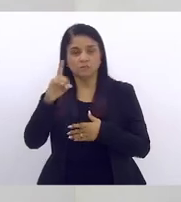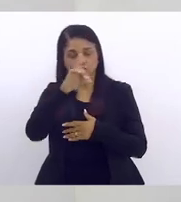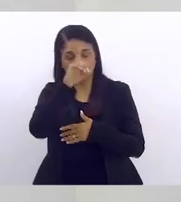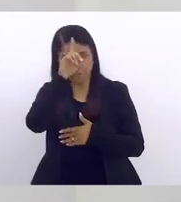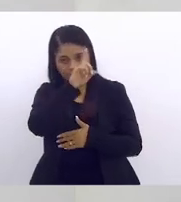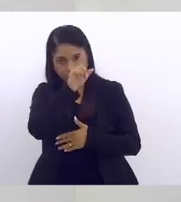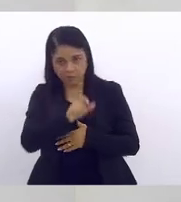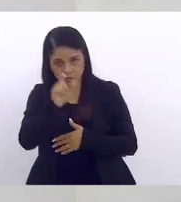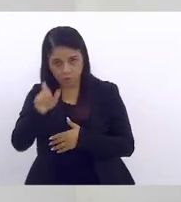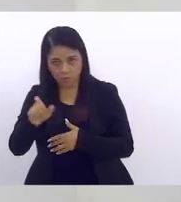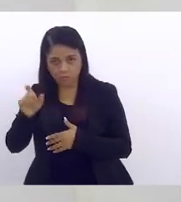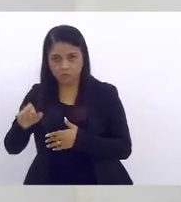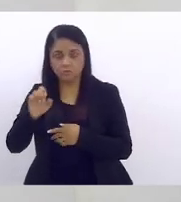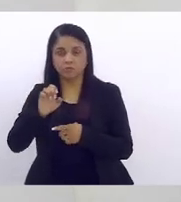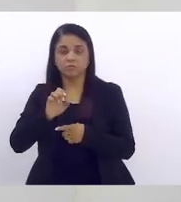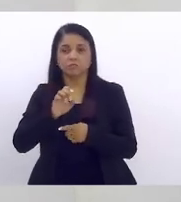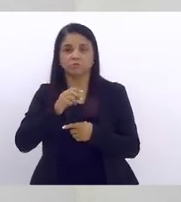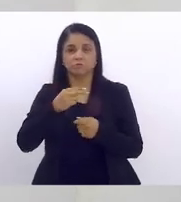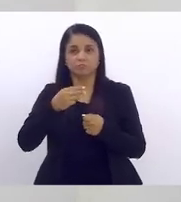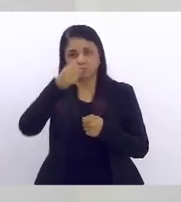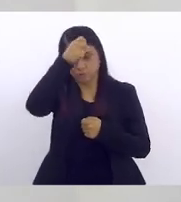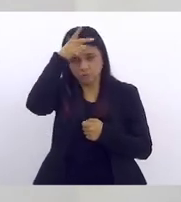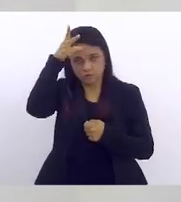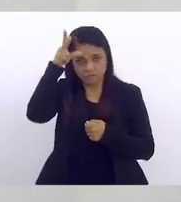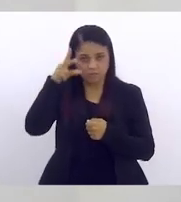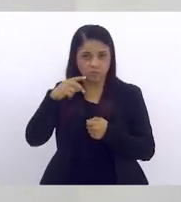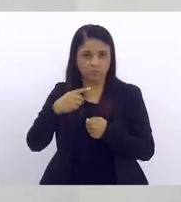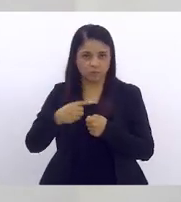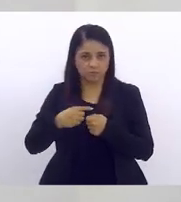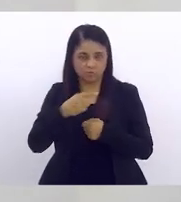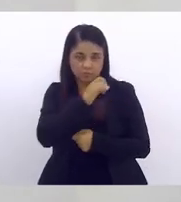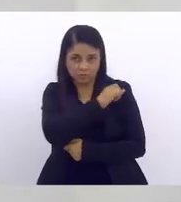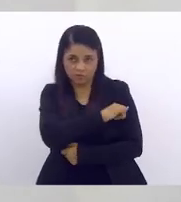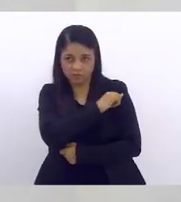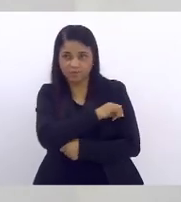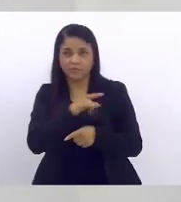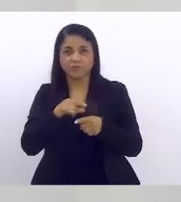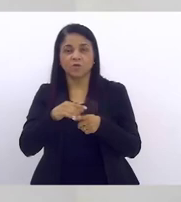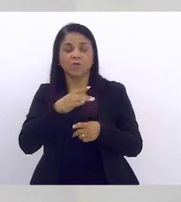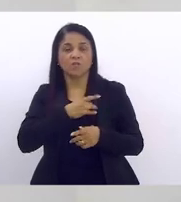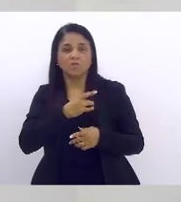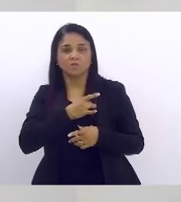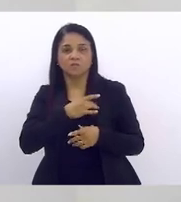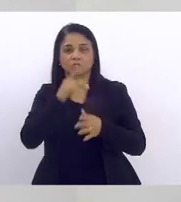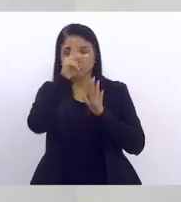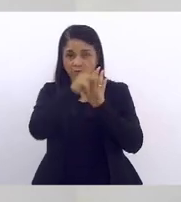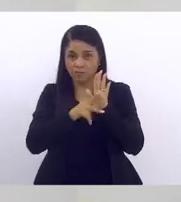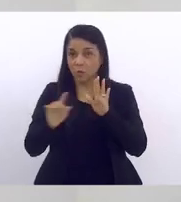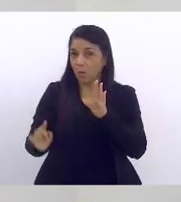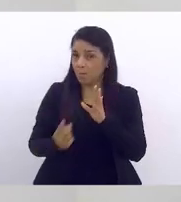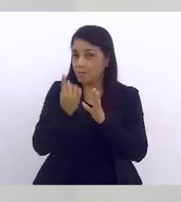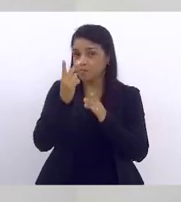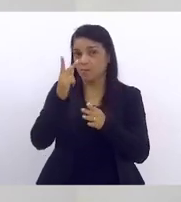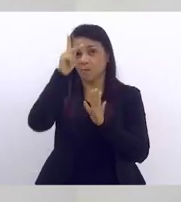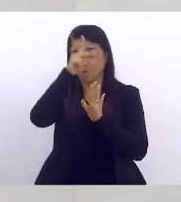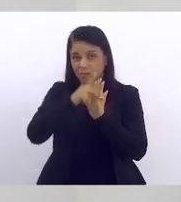eu tenho a honra de dizer que o nosso projeto de voluntárias da HP é o primeiro